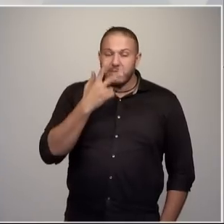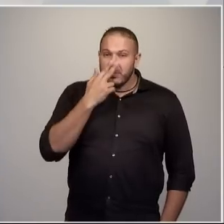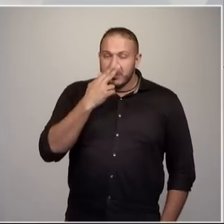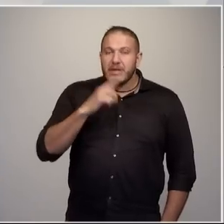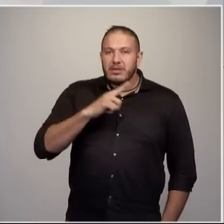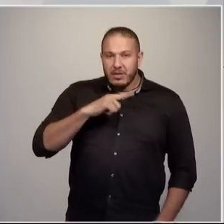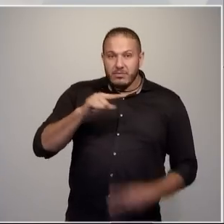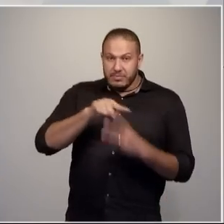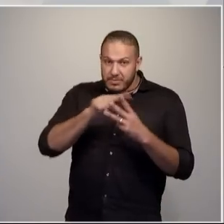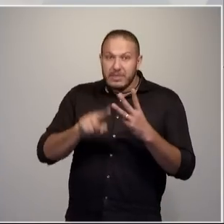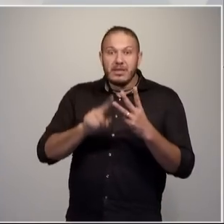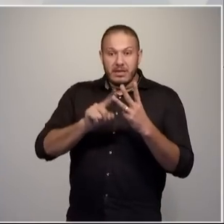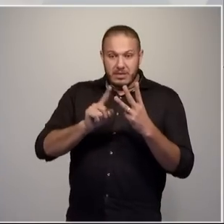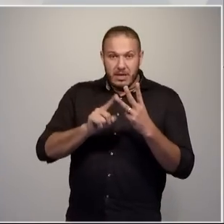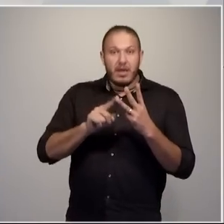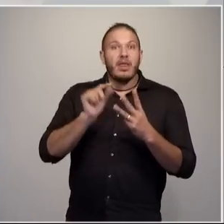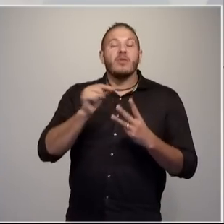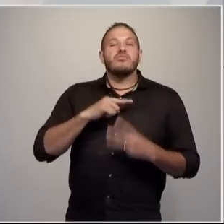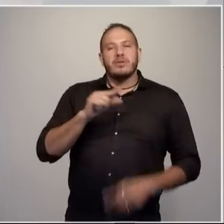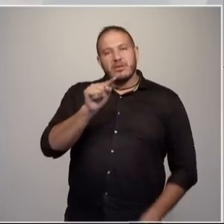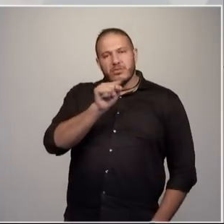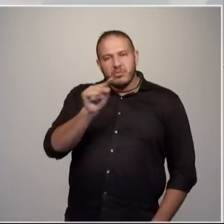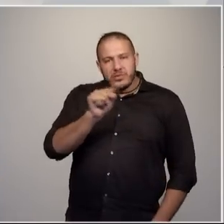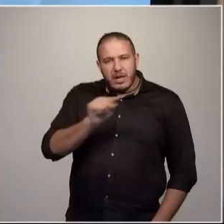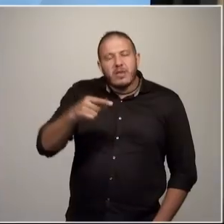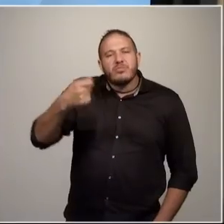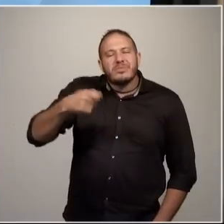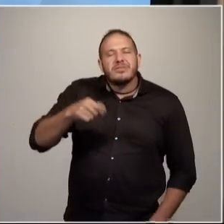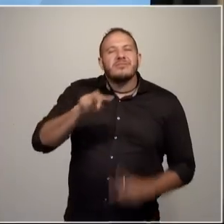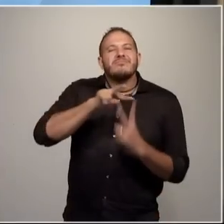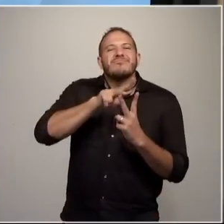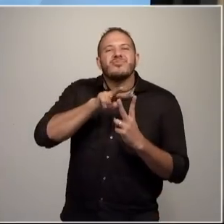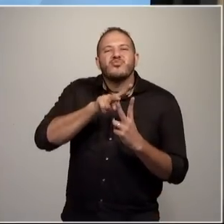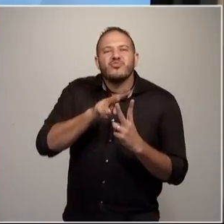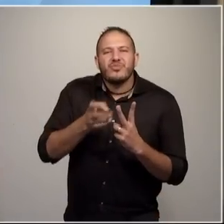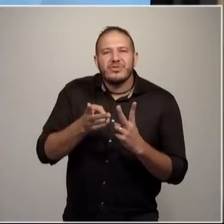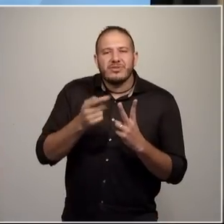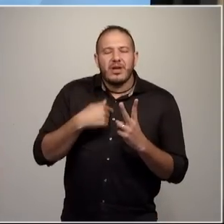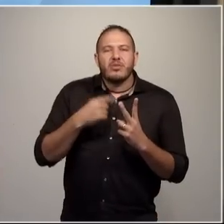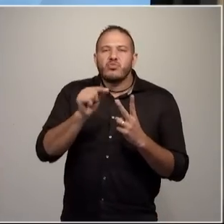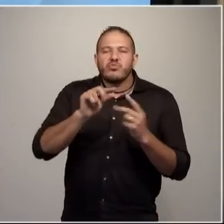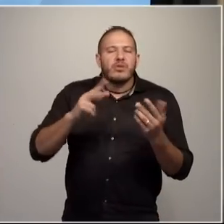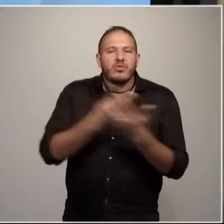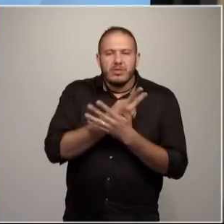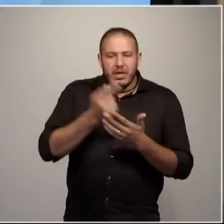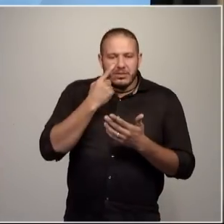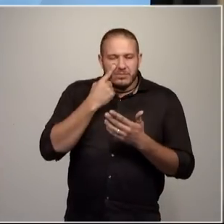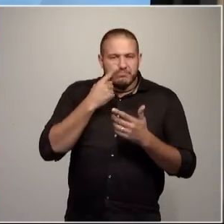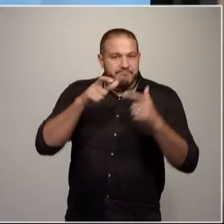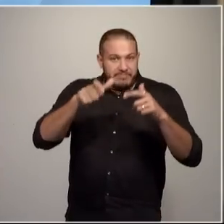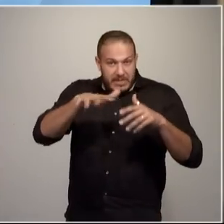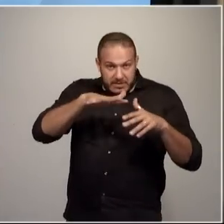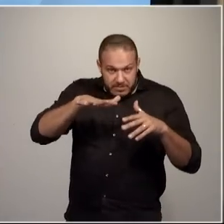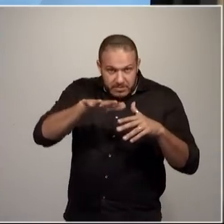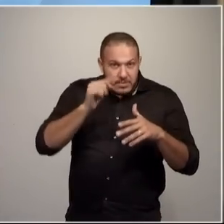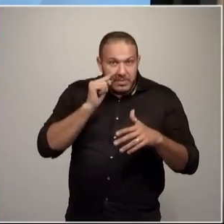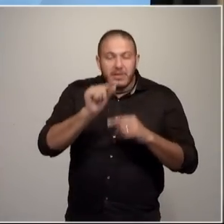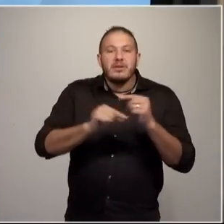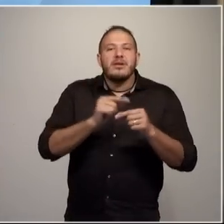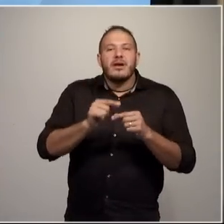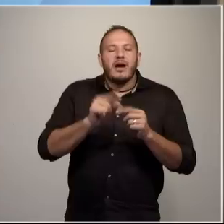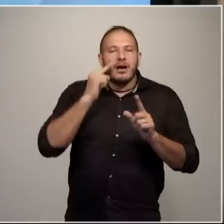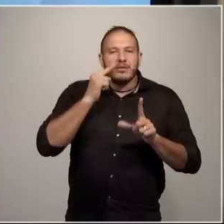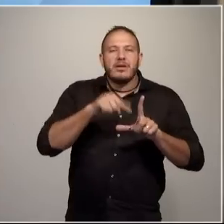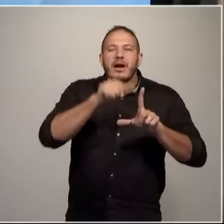terceira variável z que depende de duas. Tudo se ocorre no espaço. Os gráficos não são